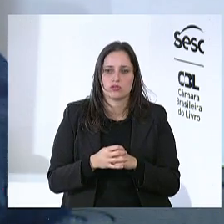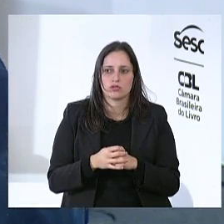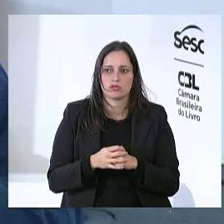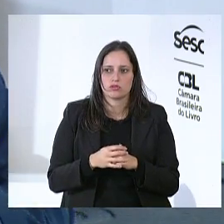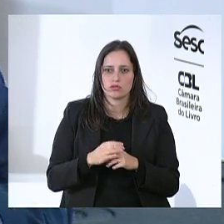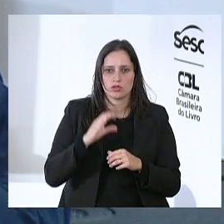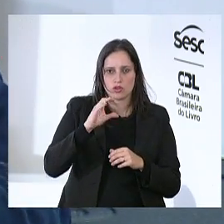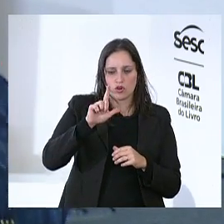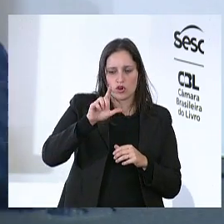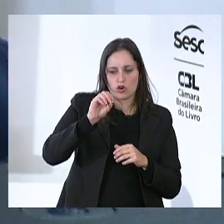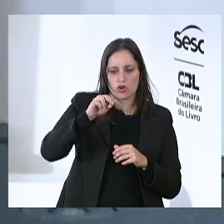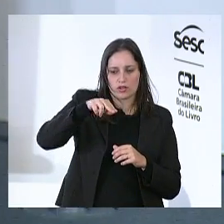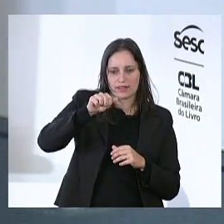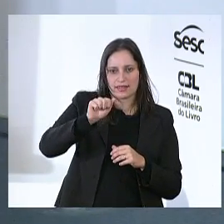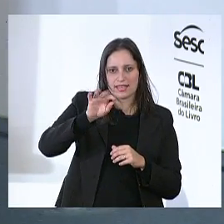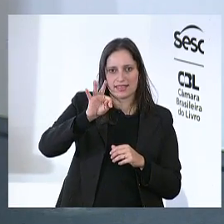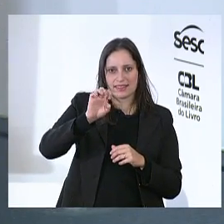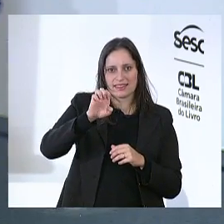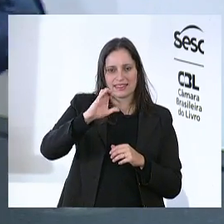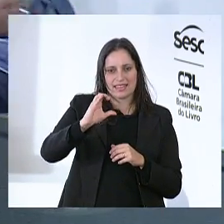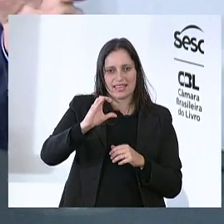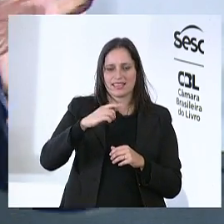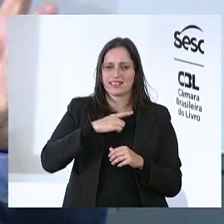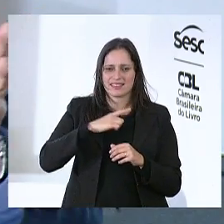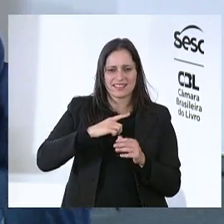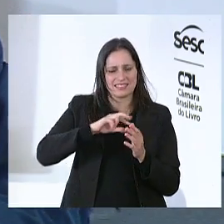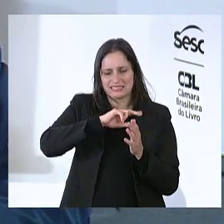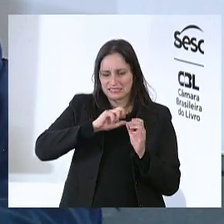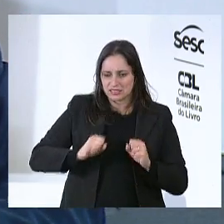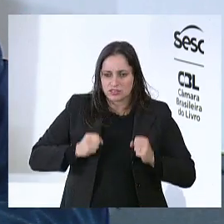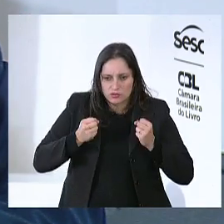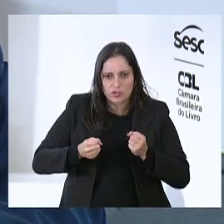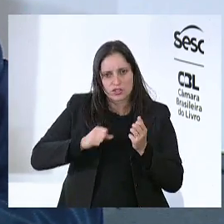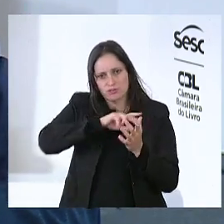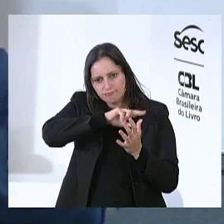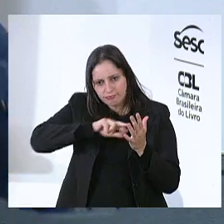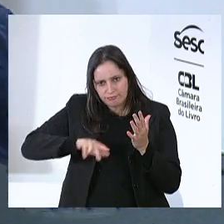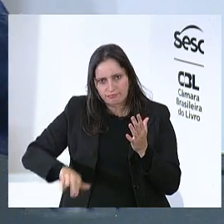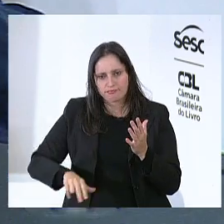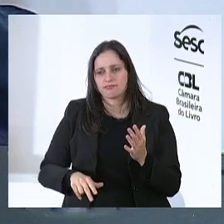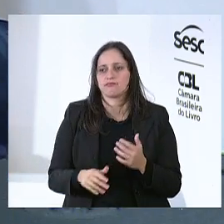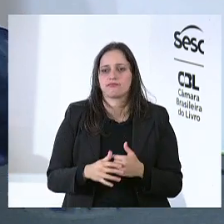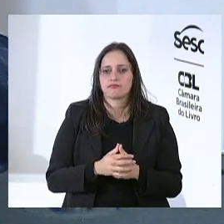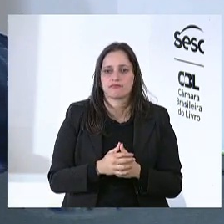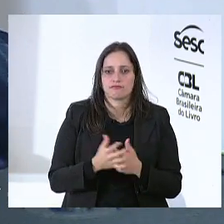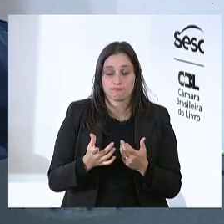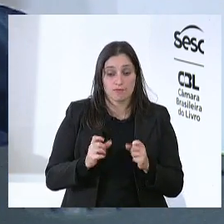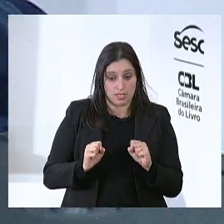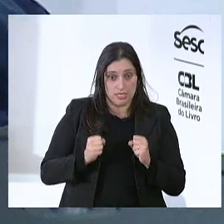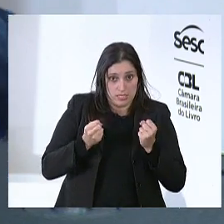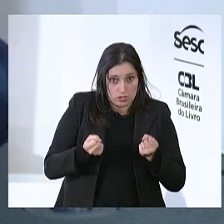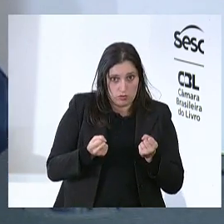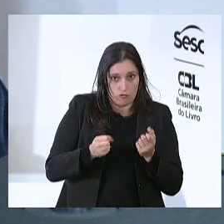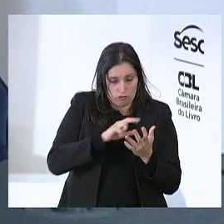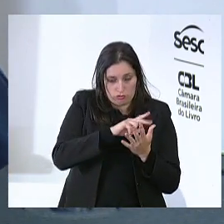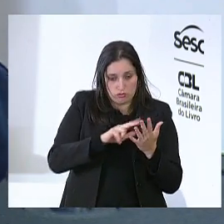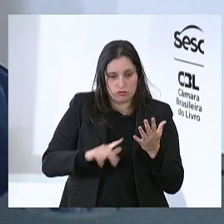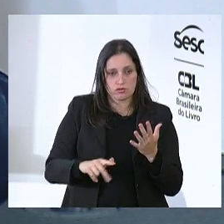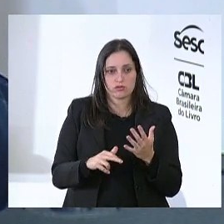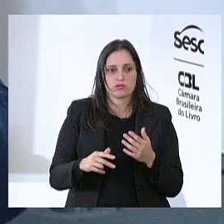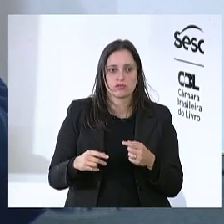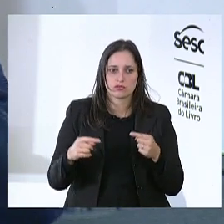6 milhões e meio de pessoas, quer dizer, tem um gigantesco esforço em curso. Esses esforços não se